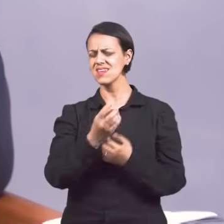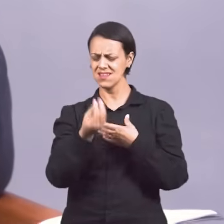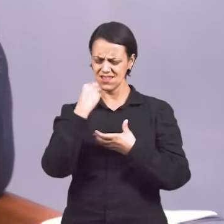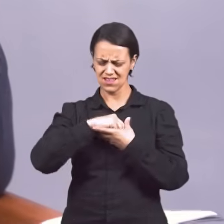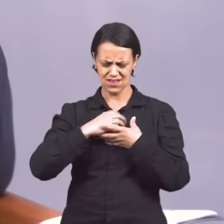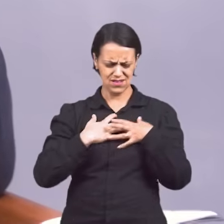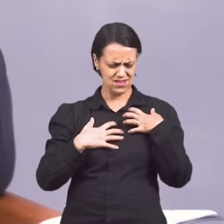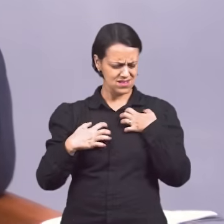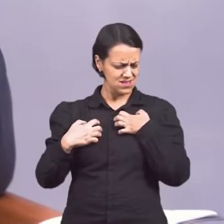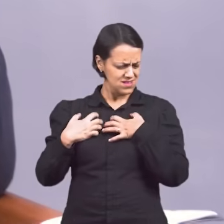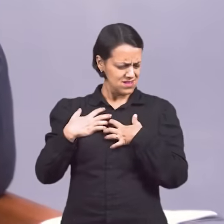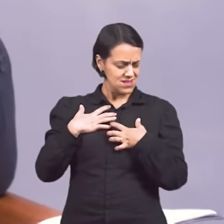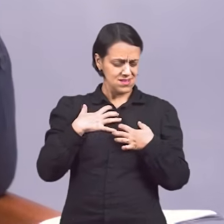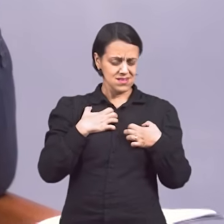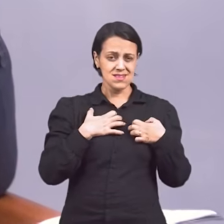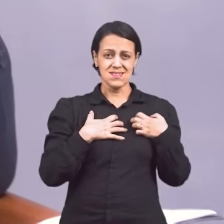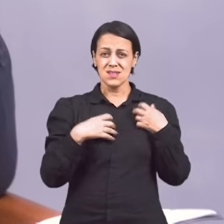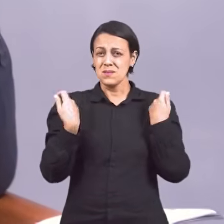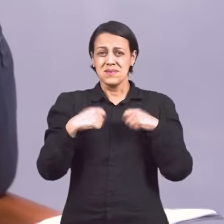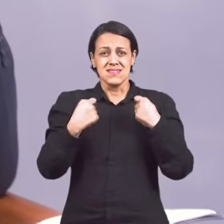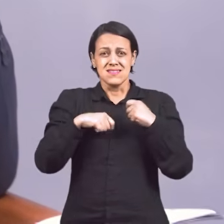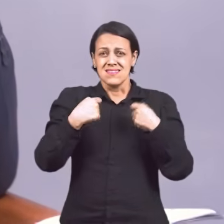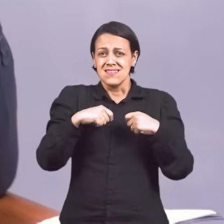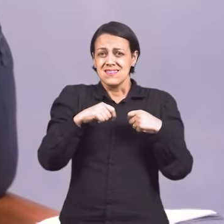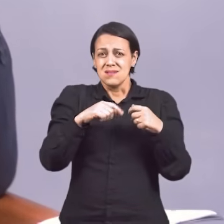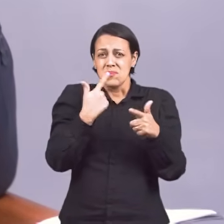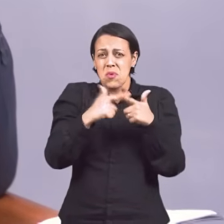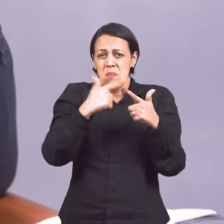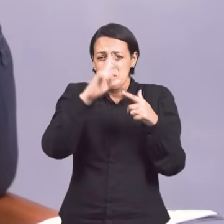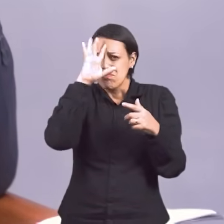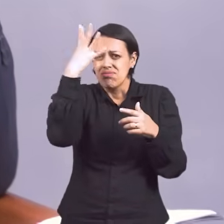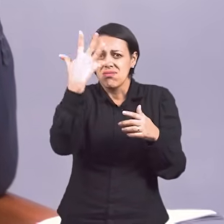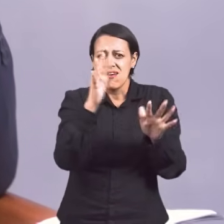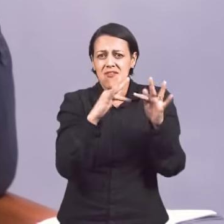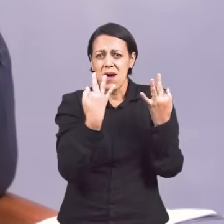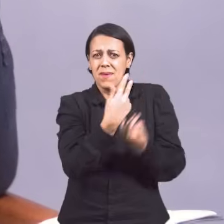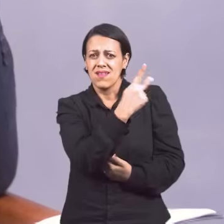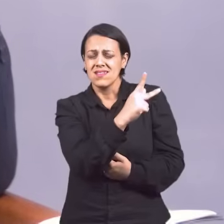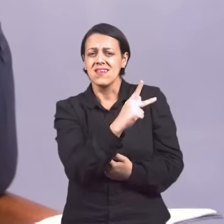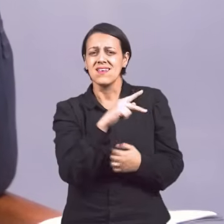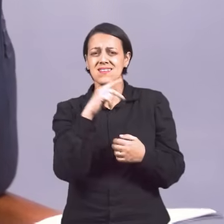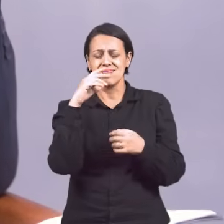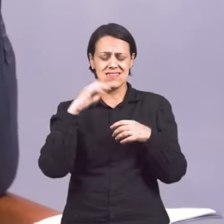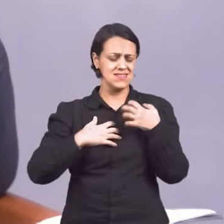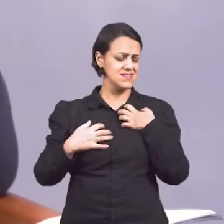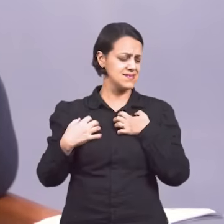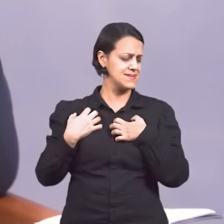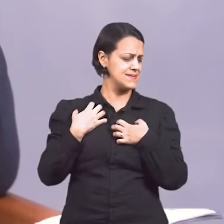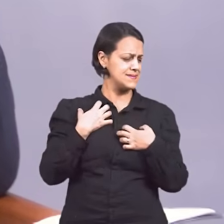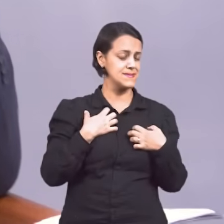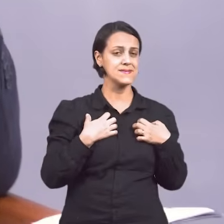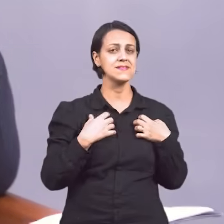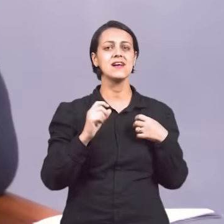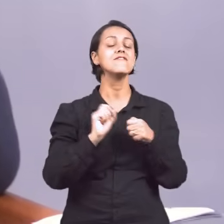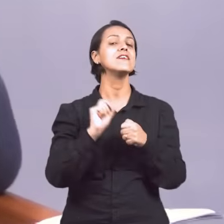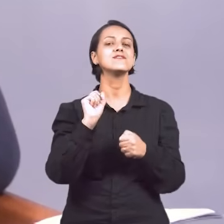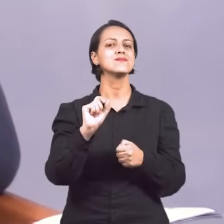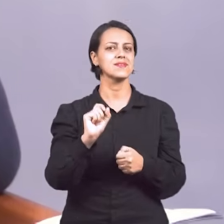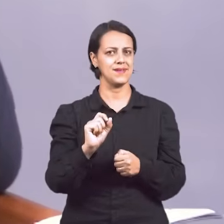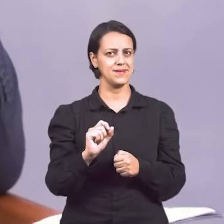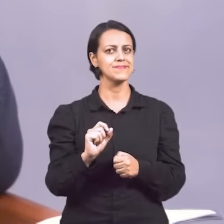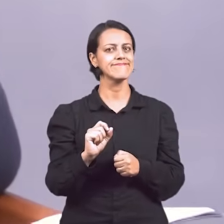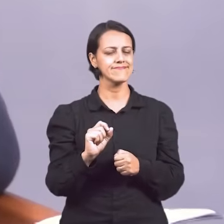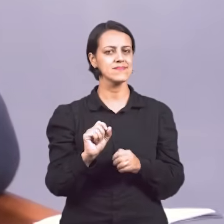sobre Jacó. Jacó estava com uma aflição muito grande no seu interior. Ele tinha uma pendência muito grande com um familiar seu,